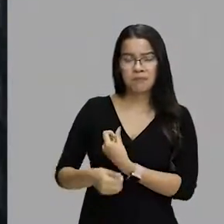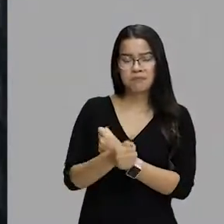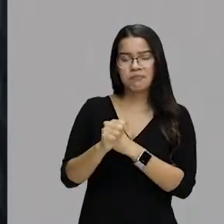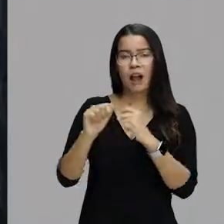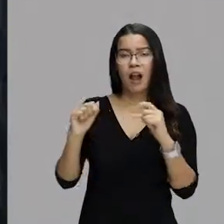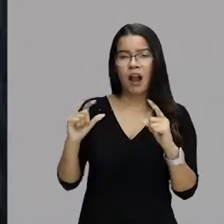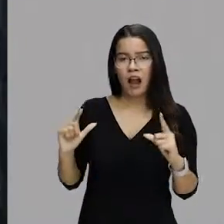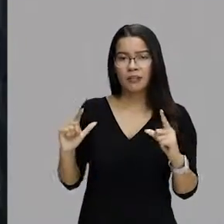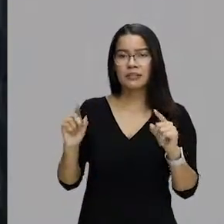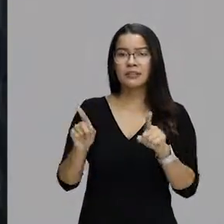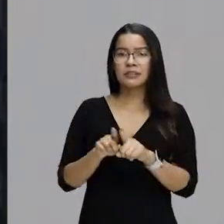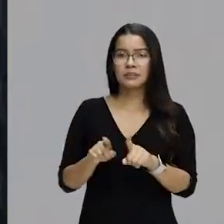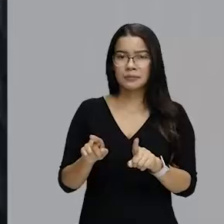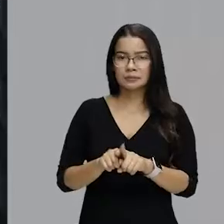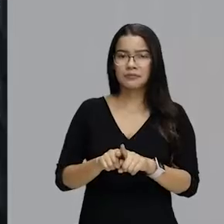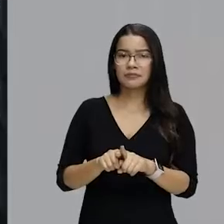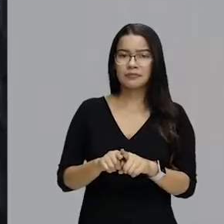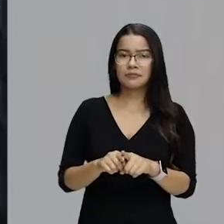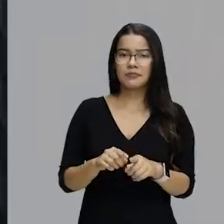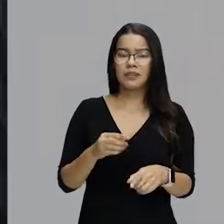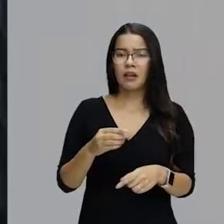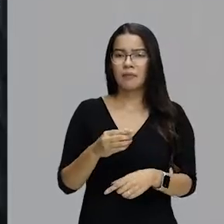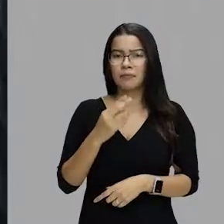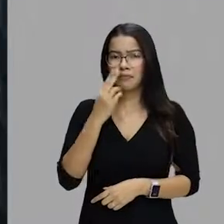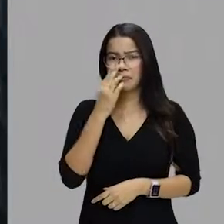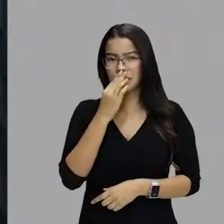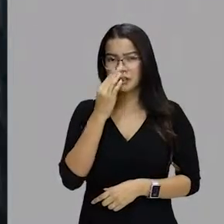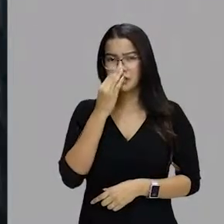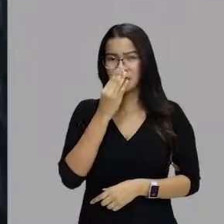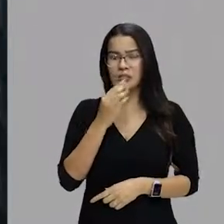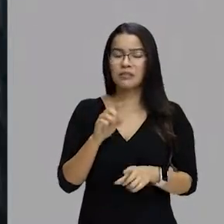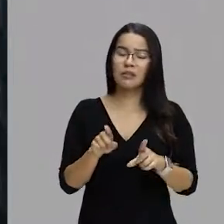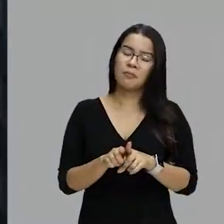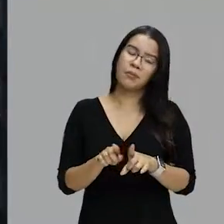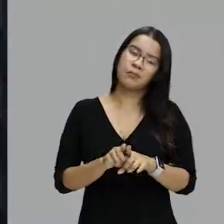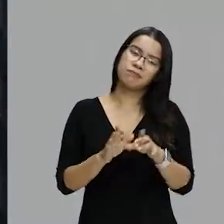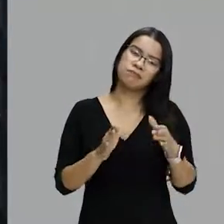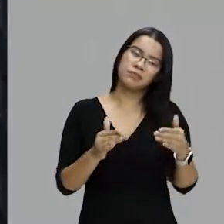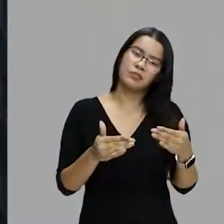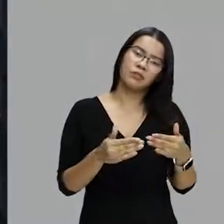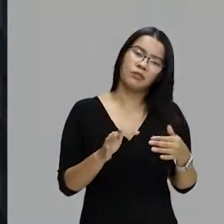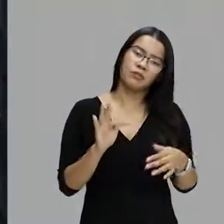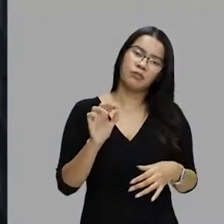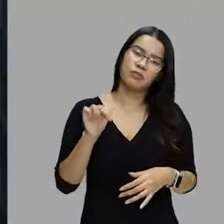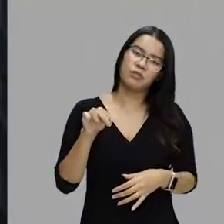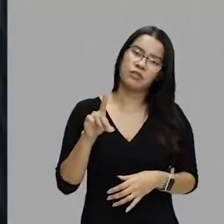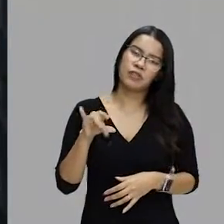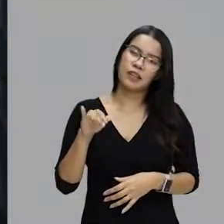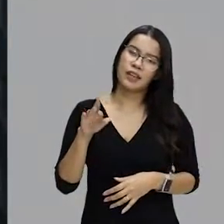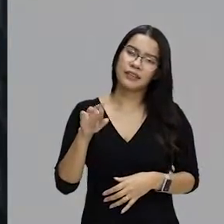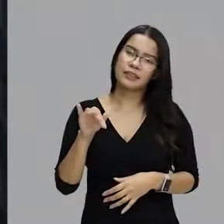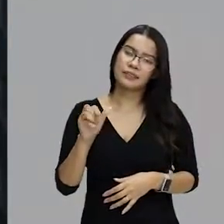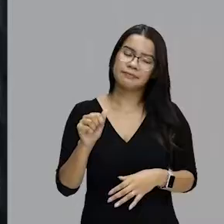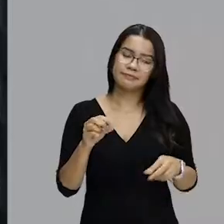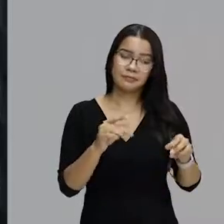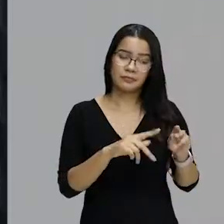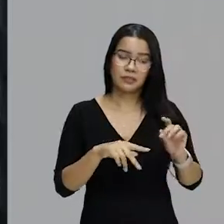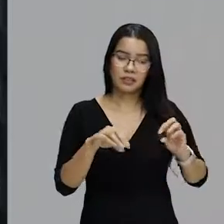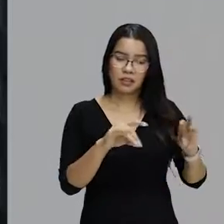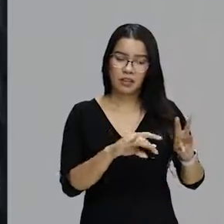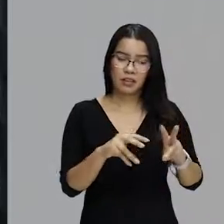prostituição, da concentração fundiária. O governo do Batista representou o quê? A economia